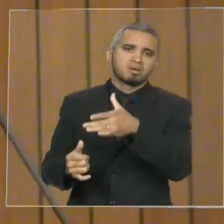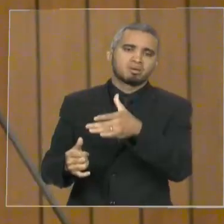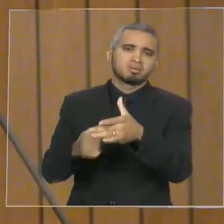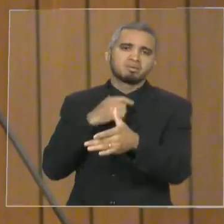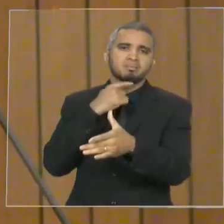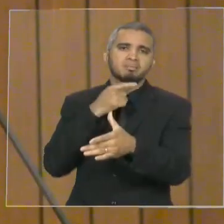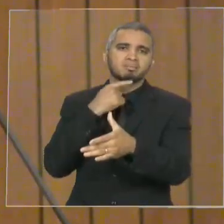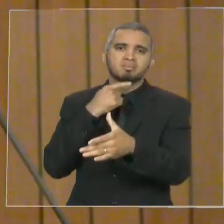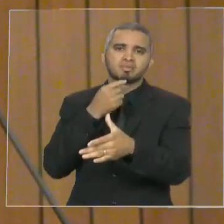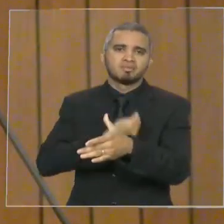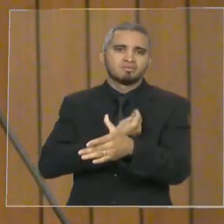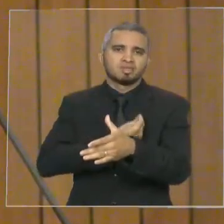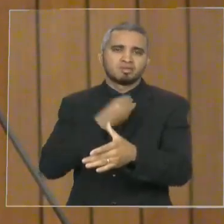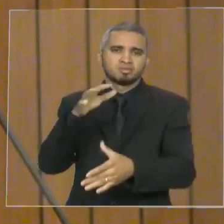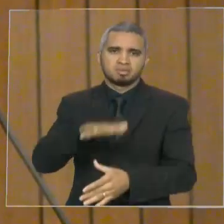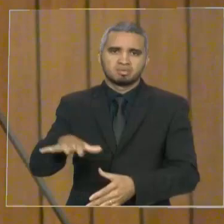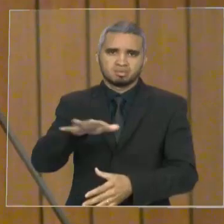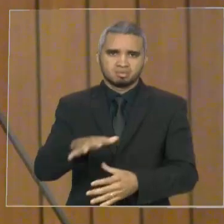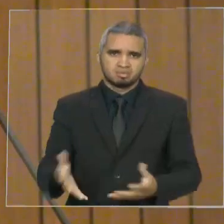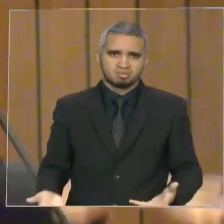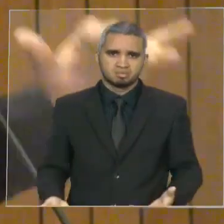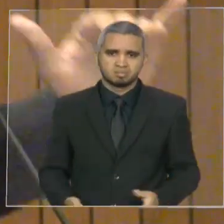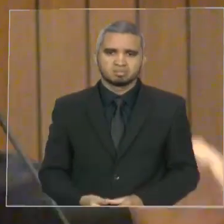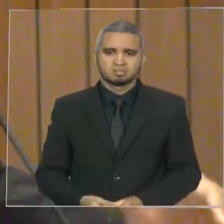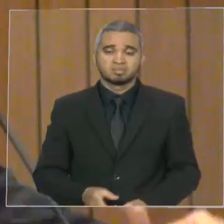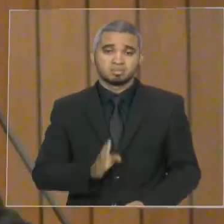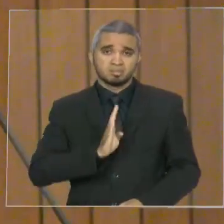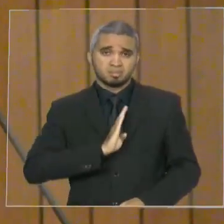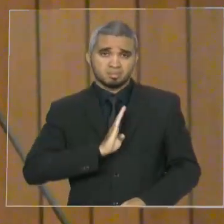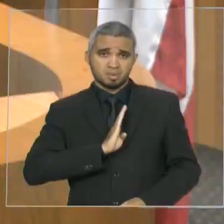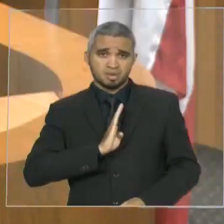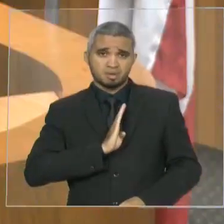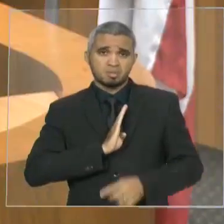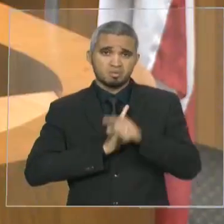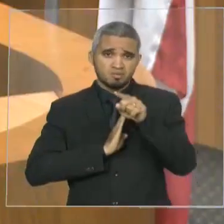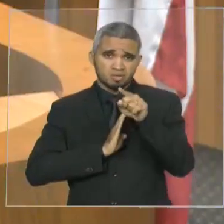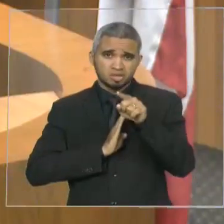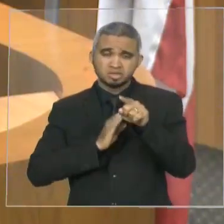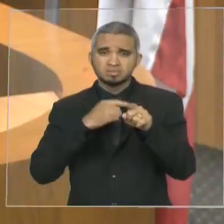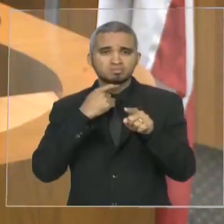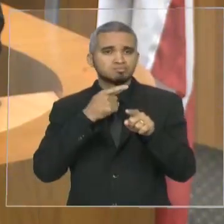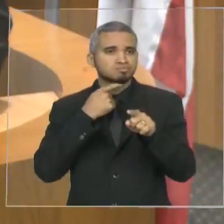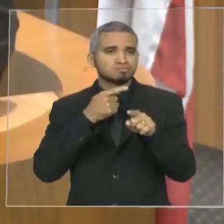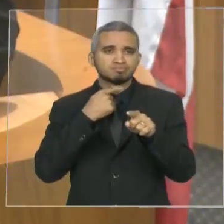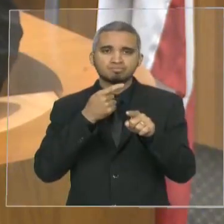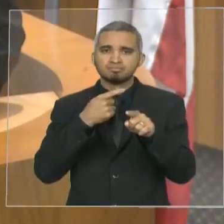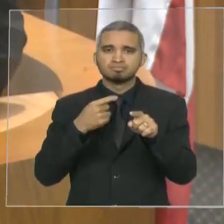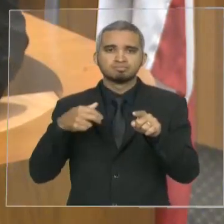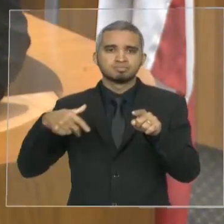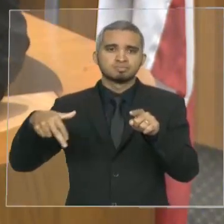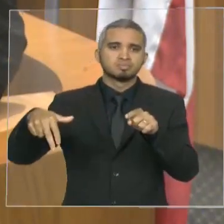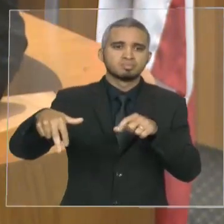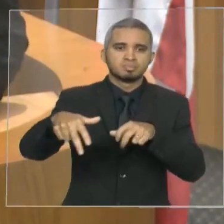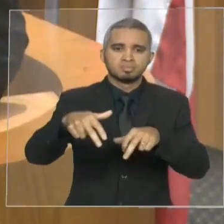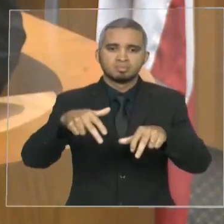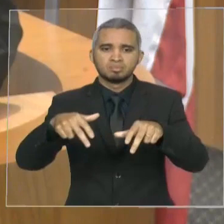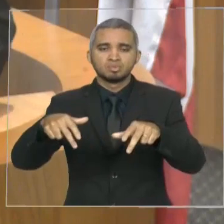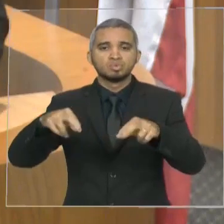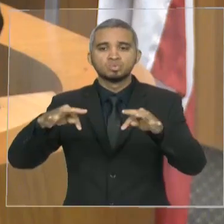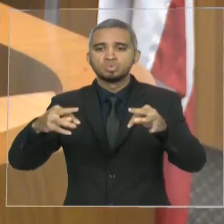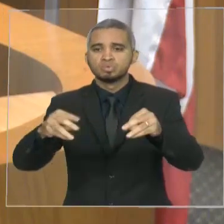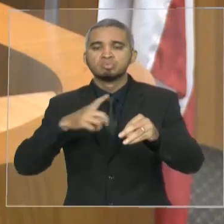Bacabal é uma cidade que você não consegue dar um passo, deputado Paulo Neto, sem ter que cair num buraco ou na